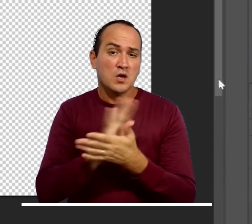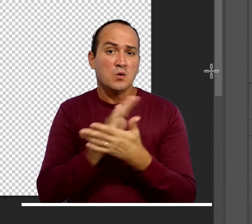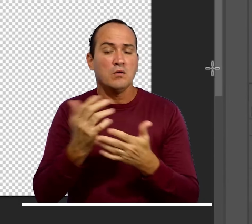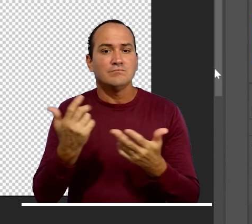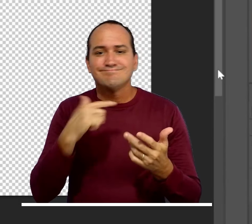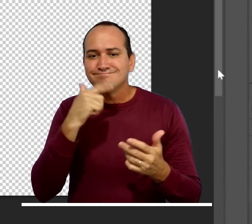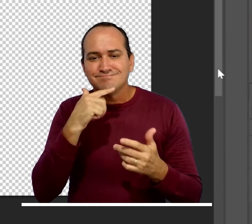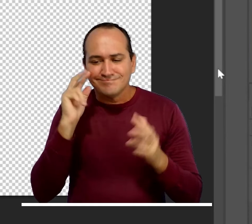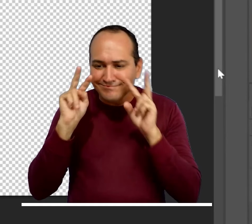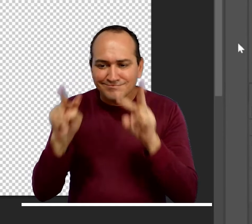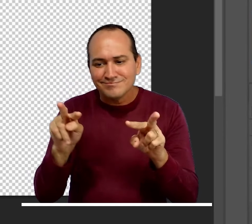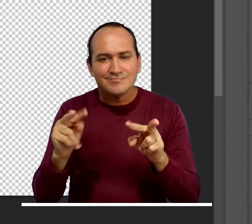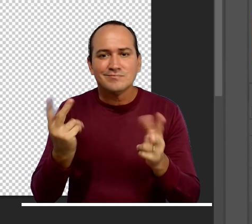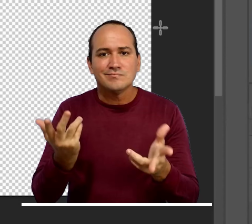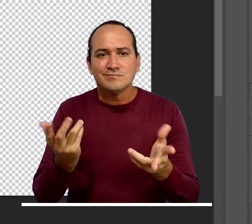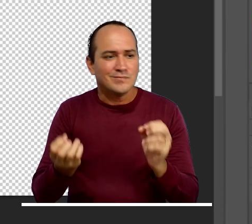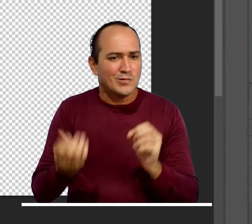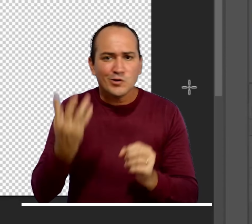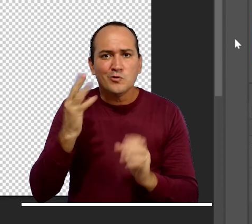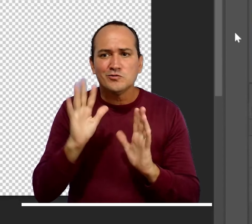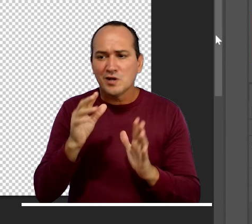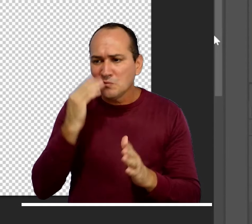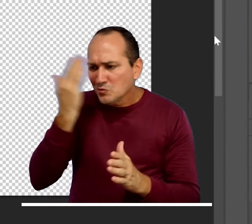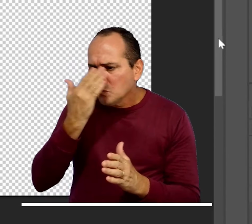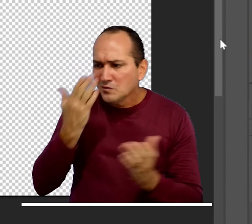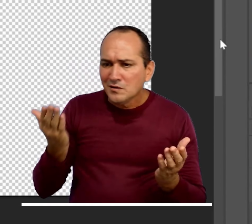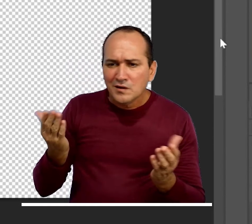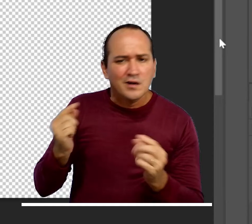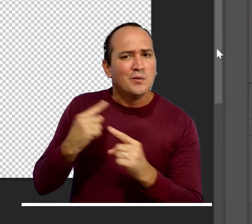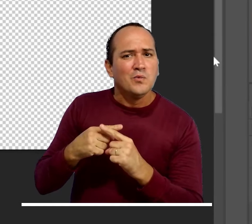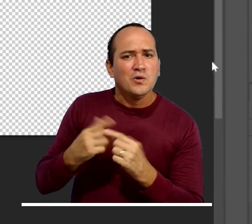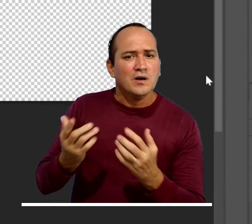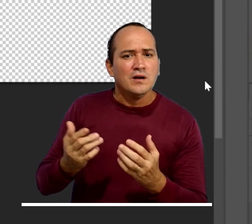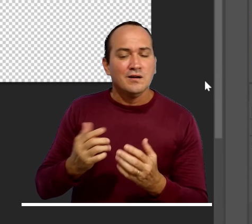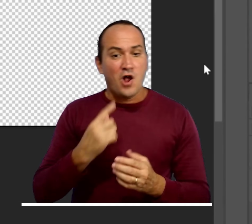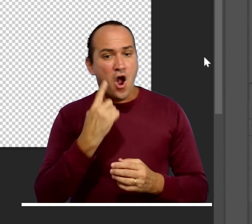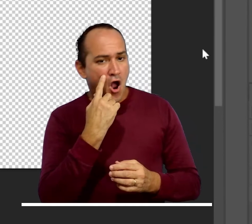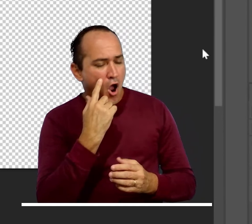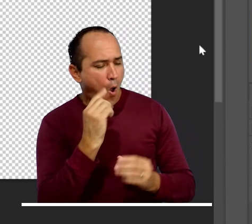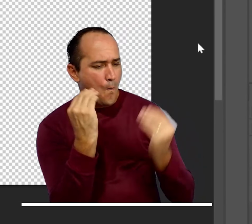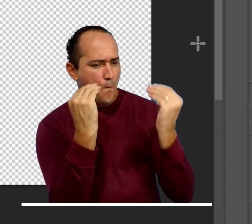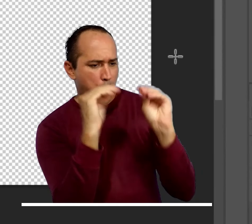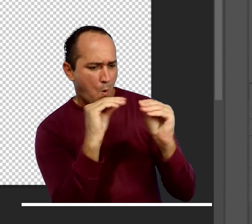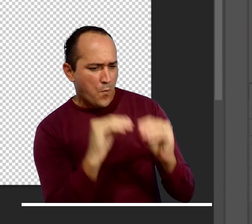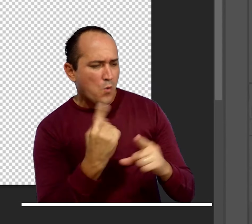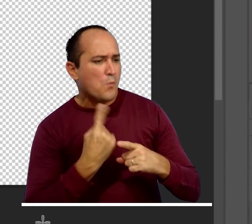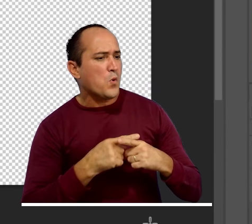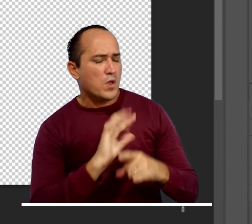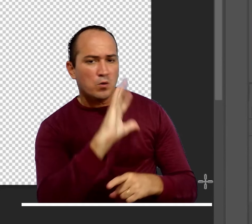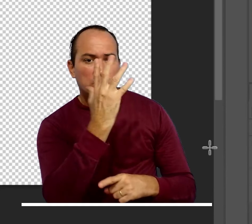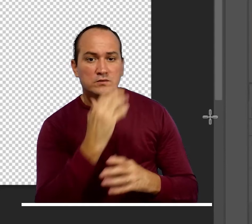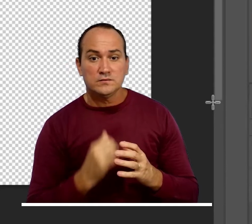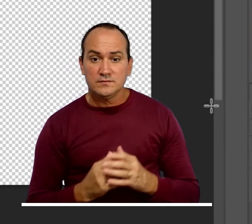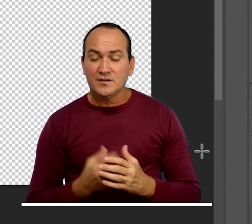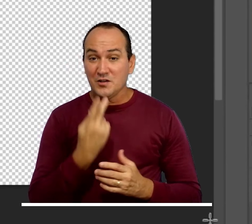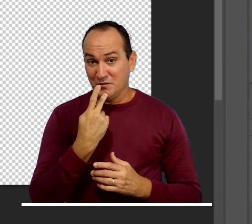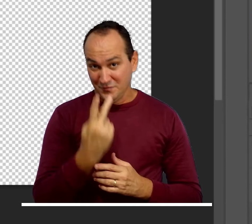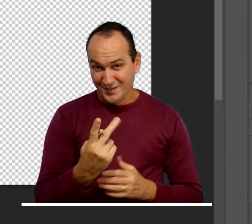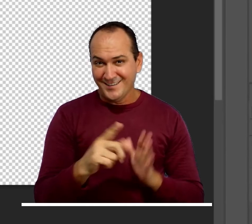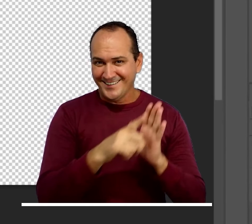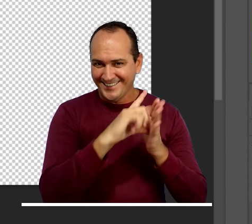não estou conseguindo ver essas opções que ele criou aqui aplicadas na minha foto, tá? Deixa eu mostrar para vocês aqui porque que isso aconteceu. Como eu falei